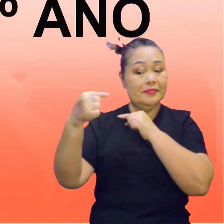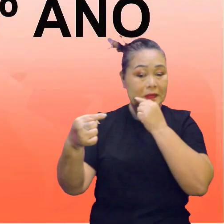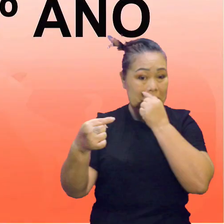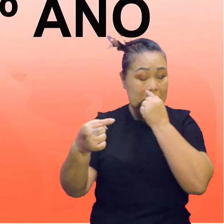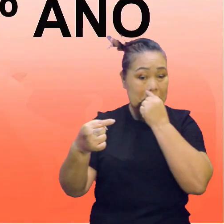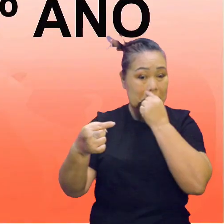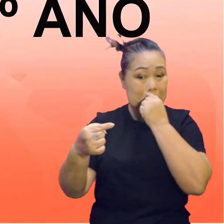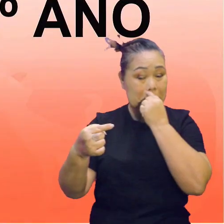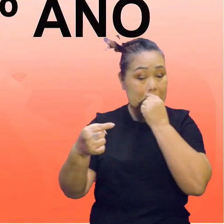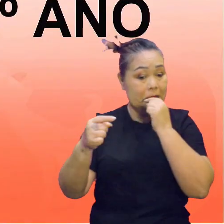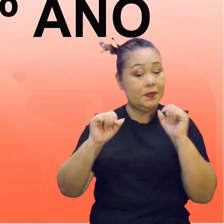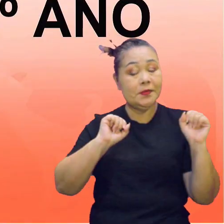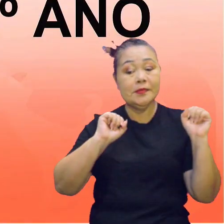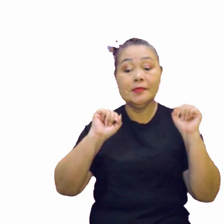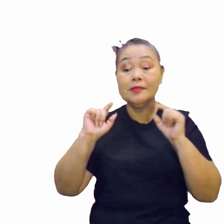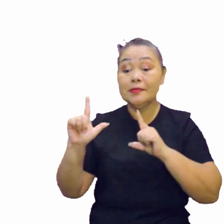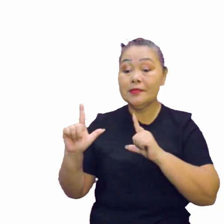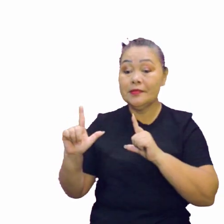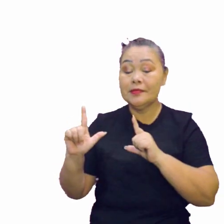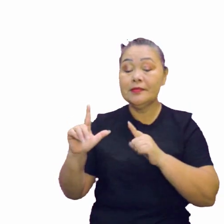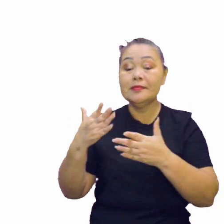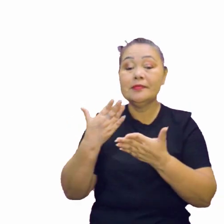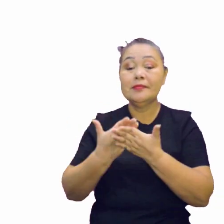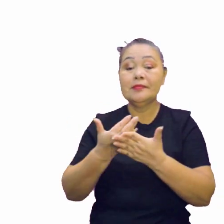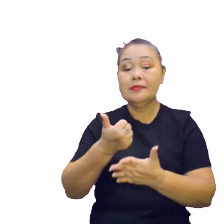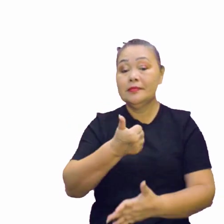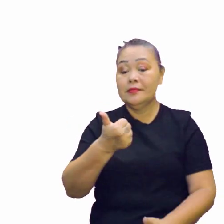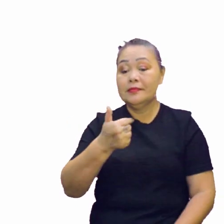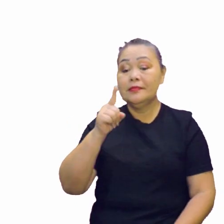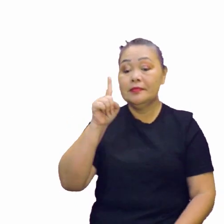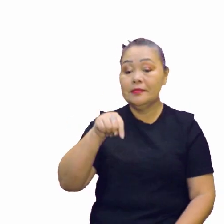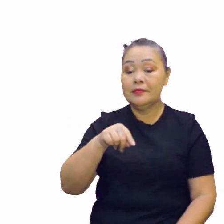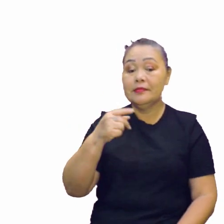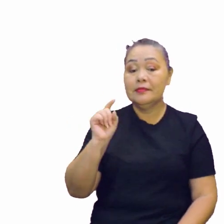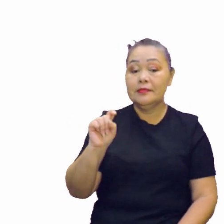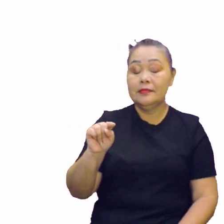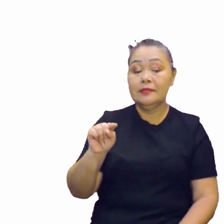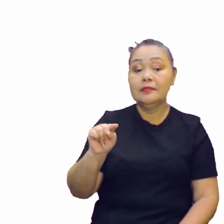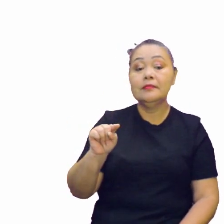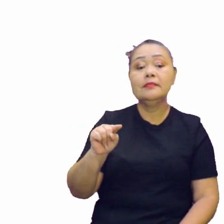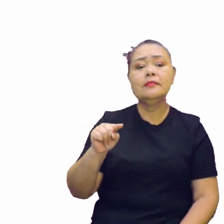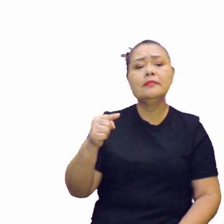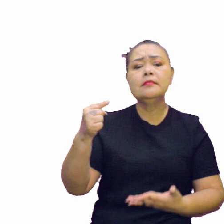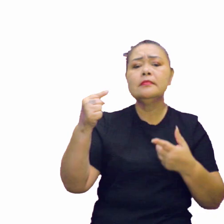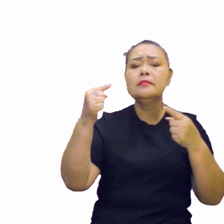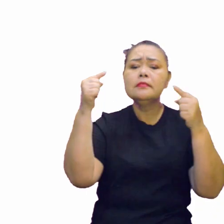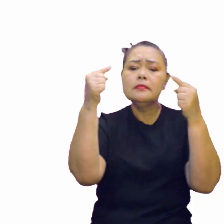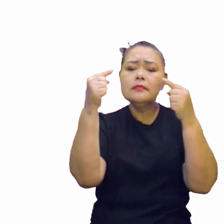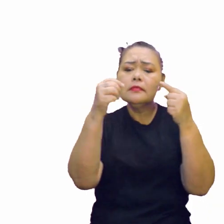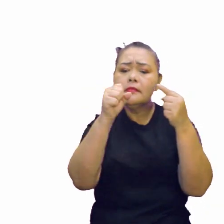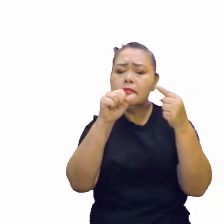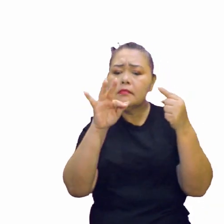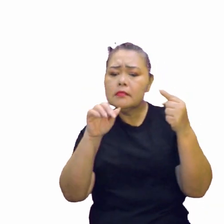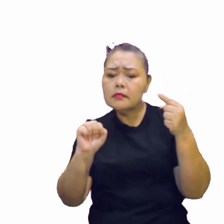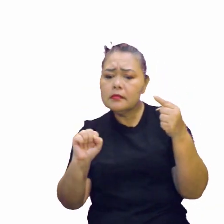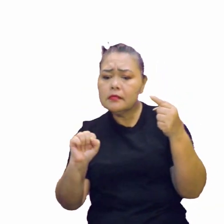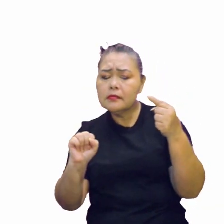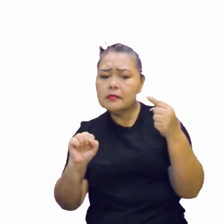tela. Olha aí, aula 11.1, combinações do SAFs.